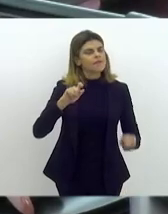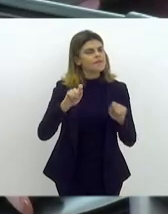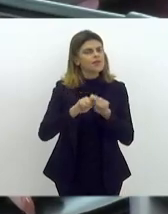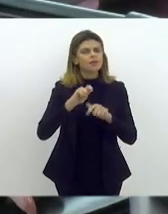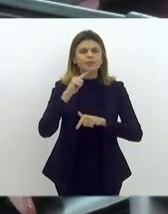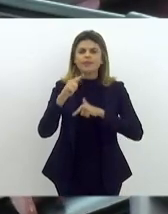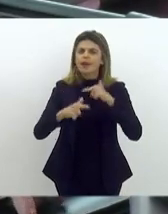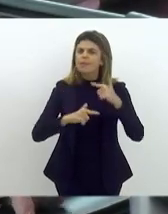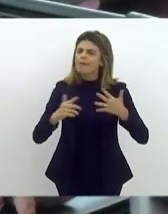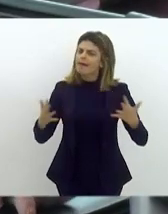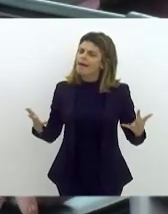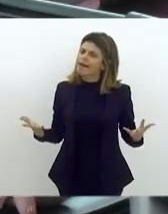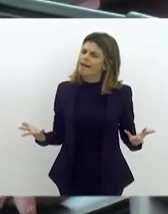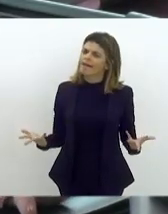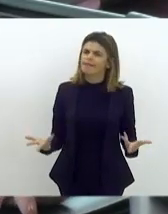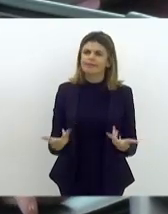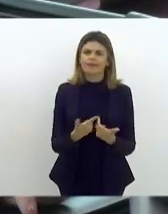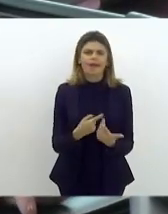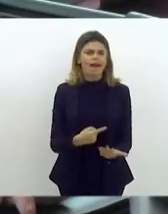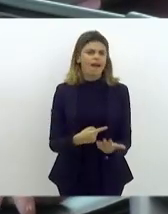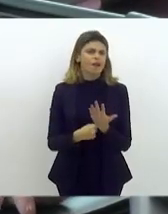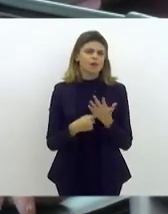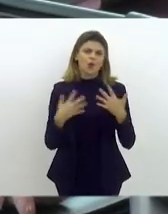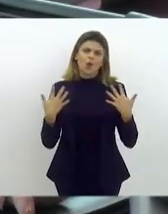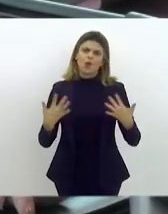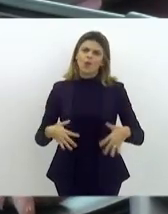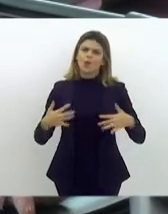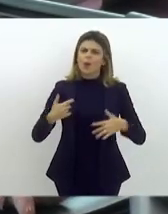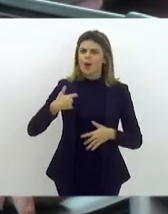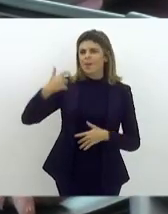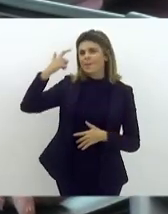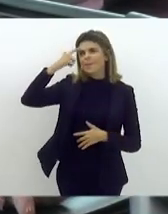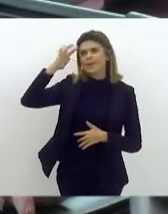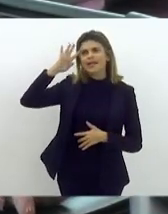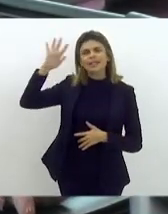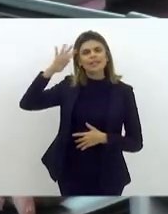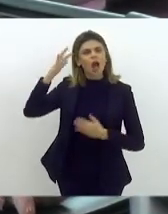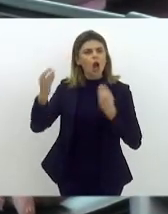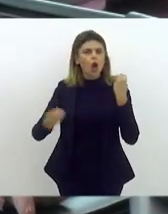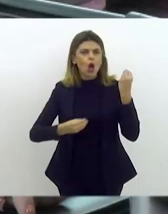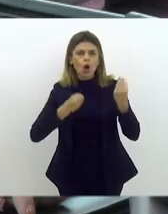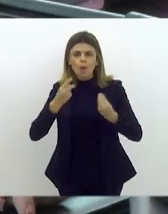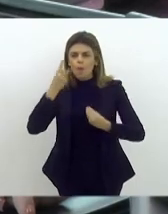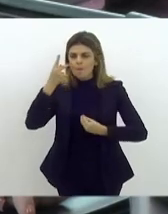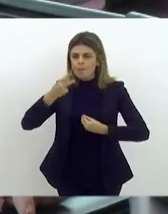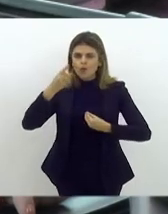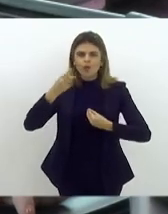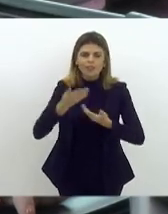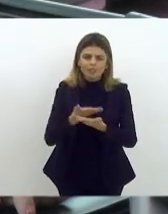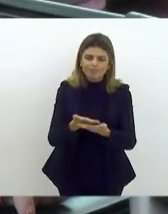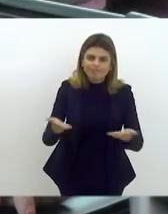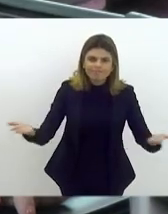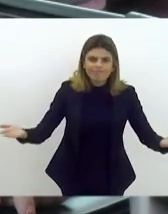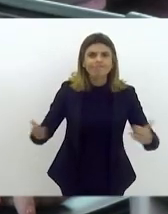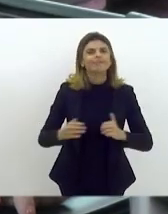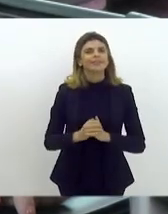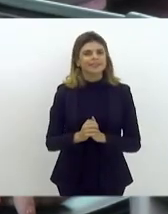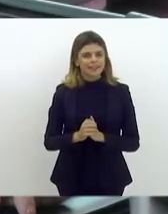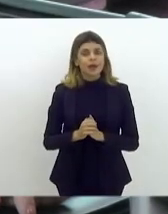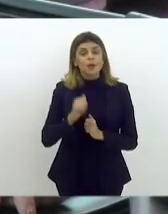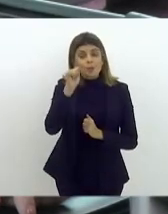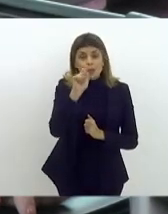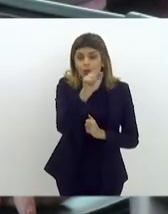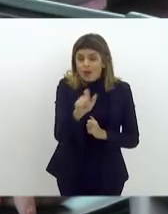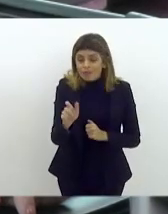trabalho como tendo ajudado também a pensar políticas públicas né para as mulheres e poder